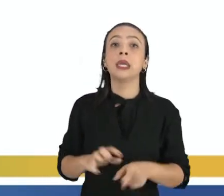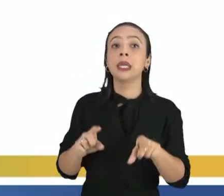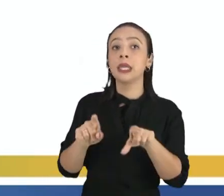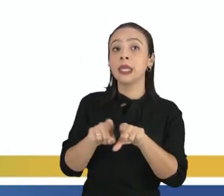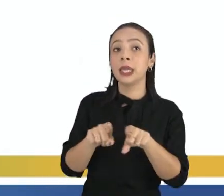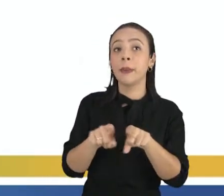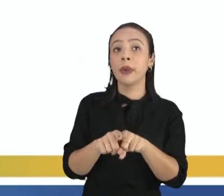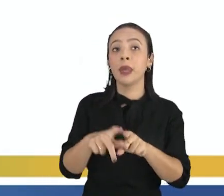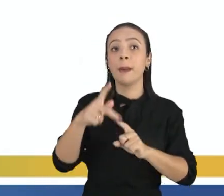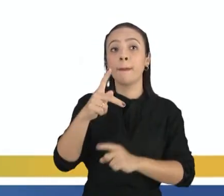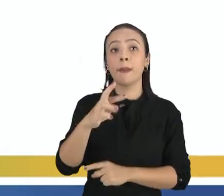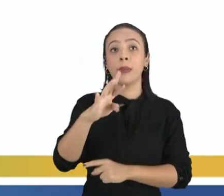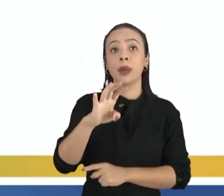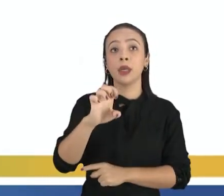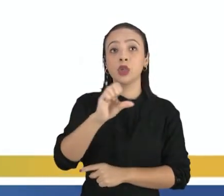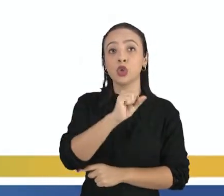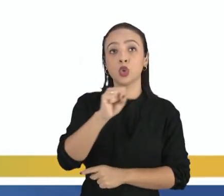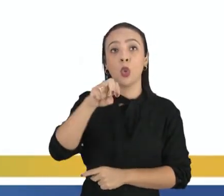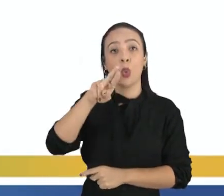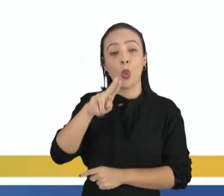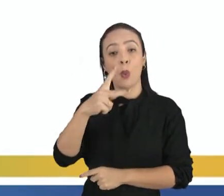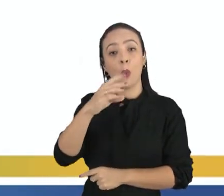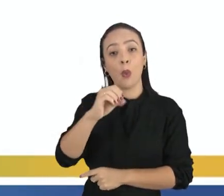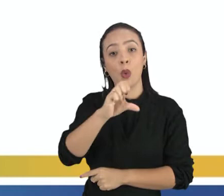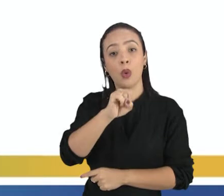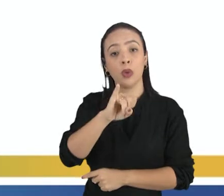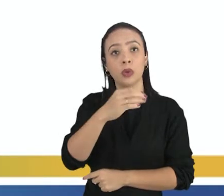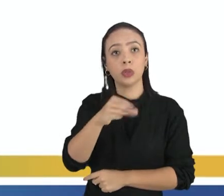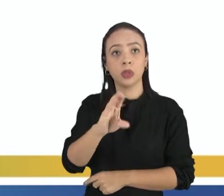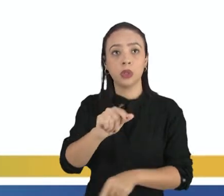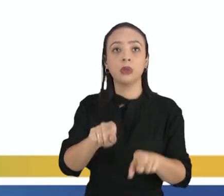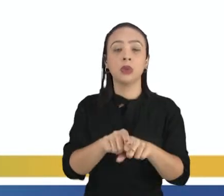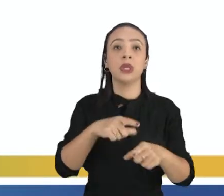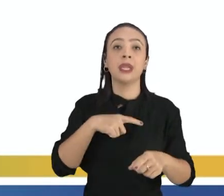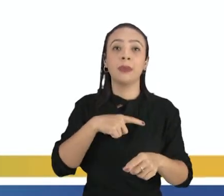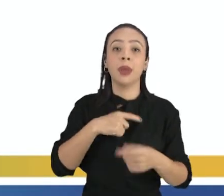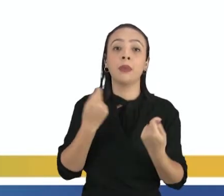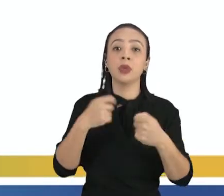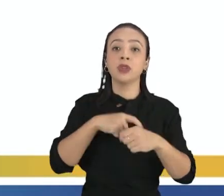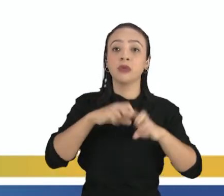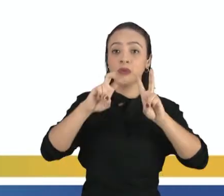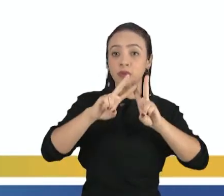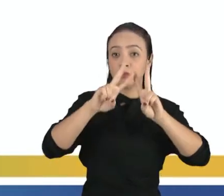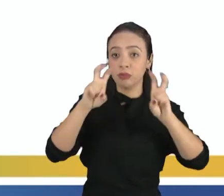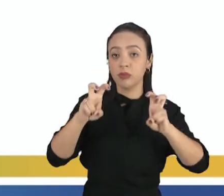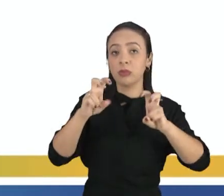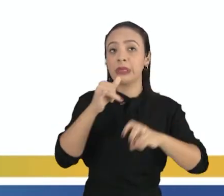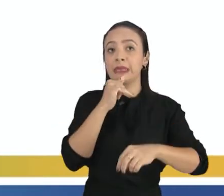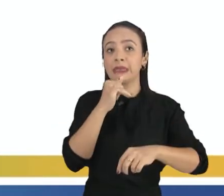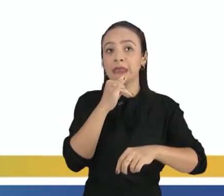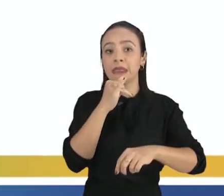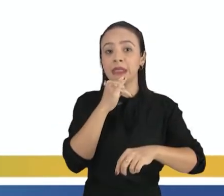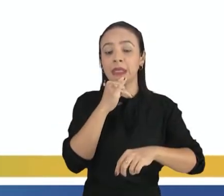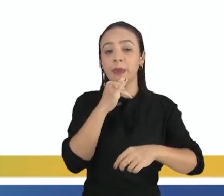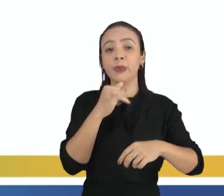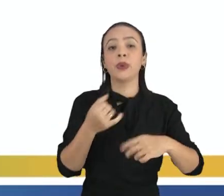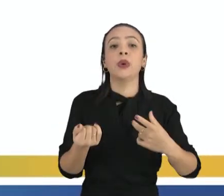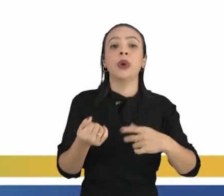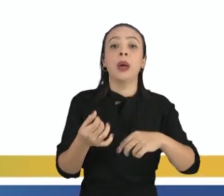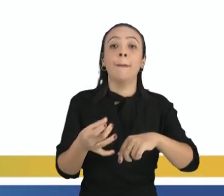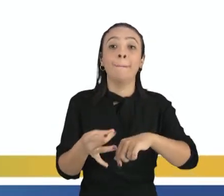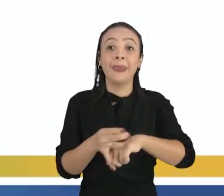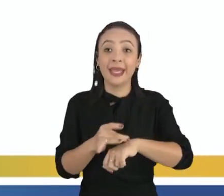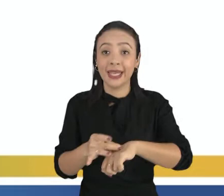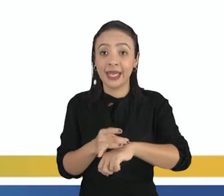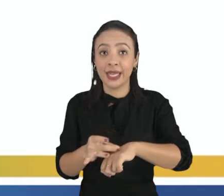pressuposição. 3. Em alguns casos, as aspas e outros recursos gráficos, como o itálico e o negrito, né? Quando